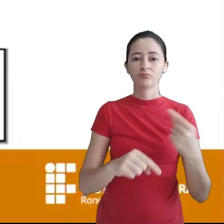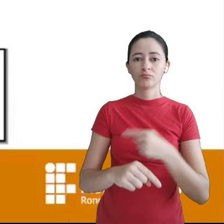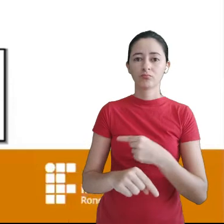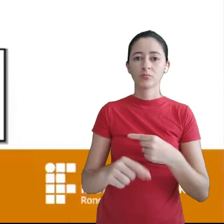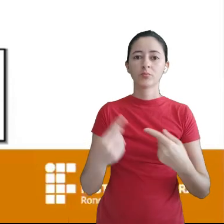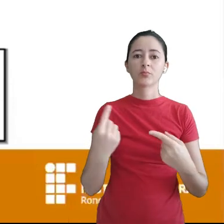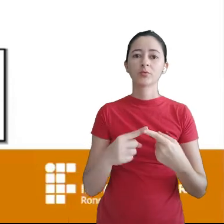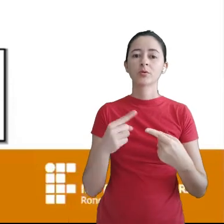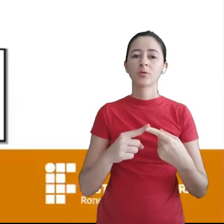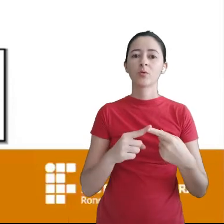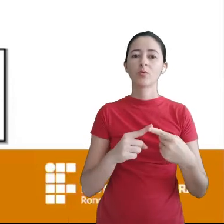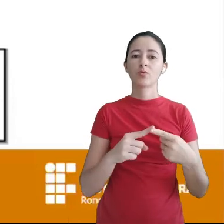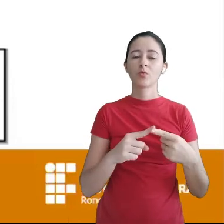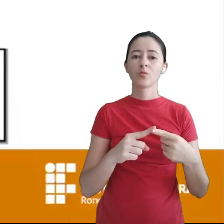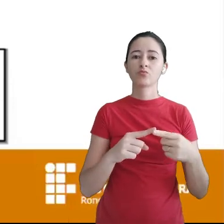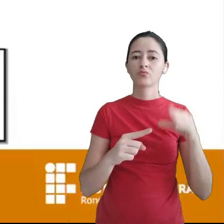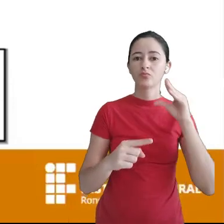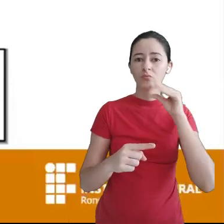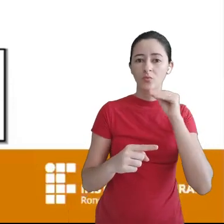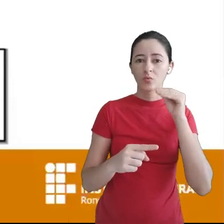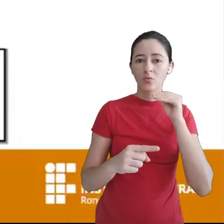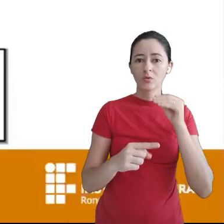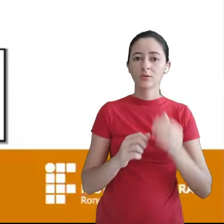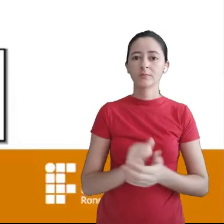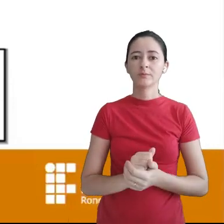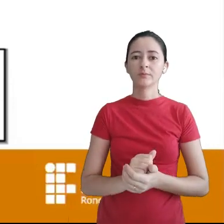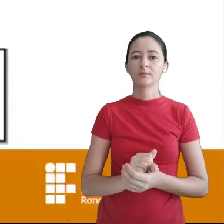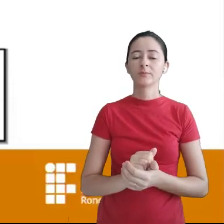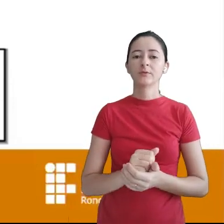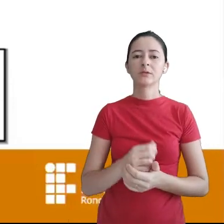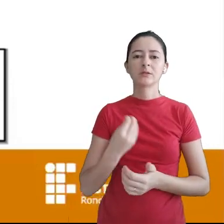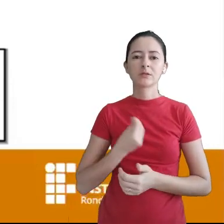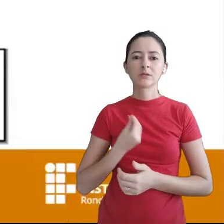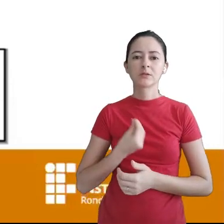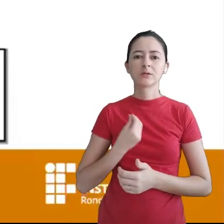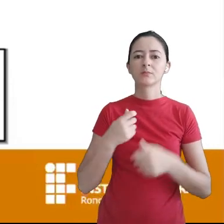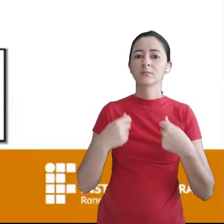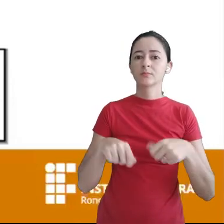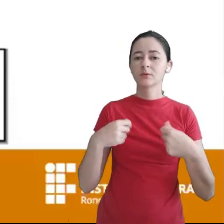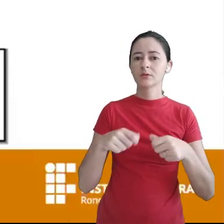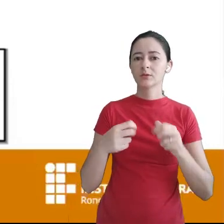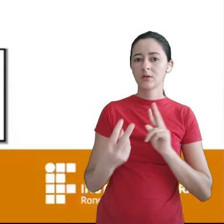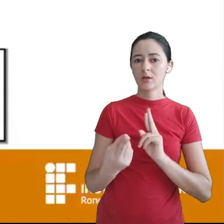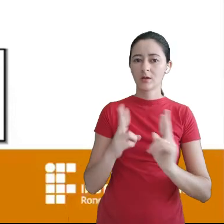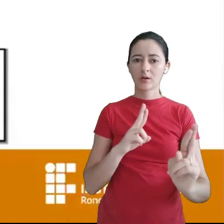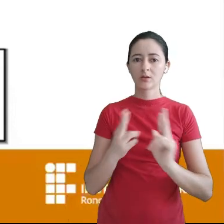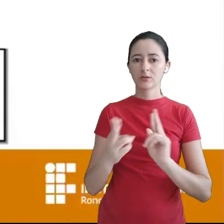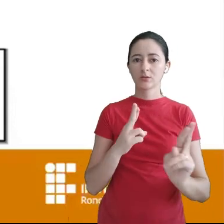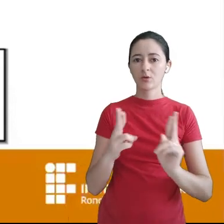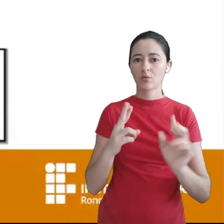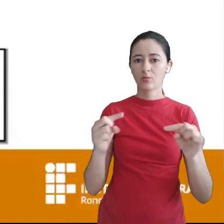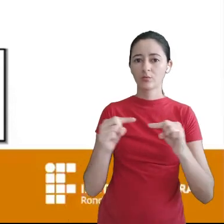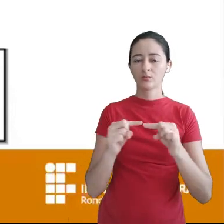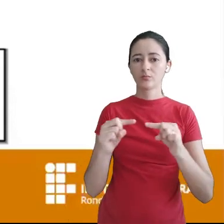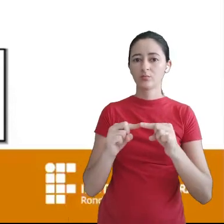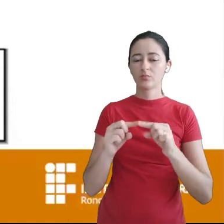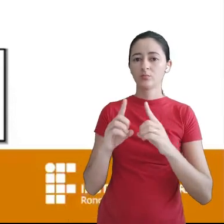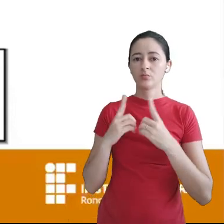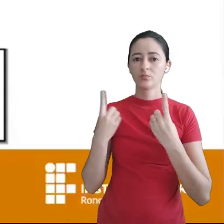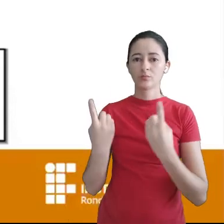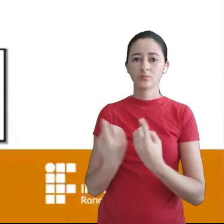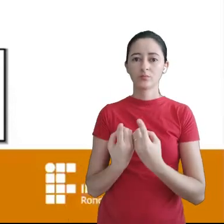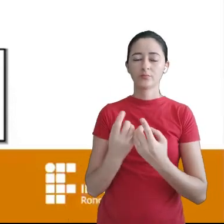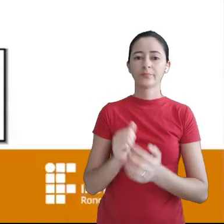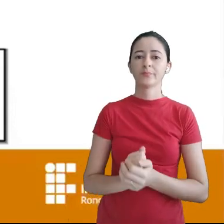Então, ela vai verificar se, para que um funcionário exista, ele precisa estar relacionado a